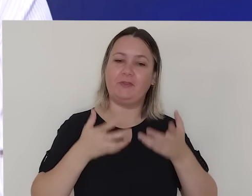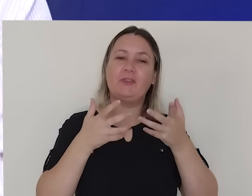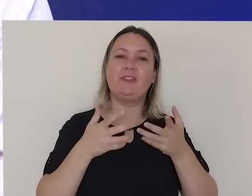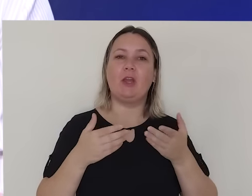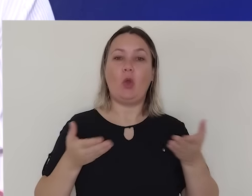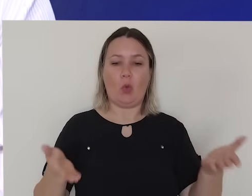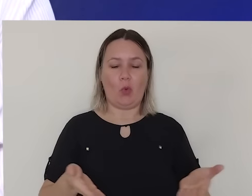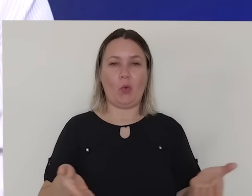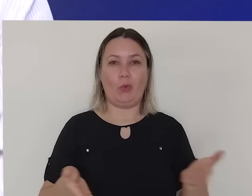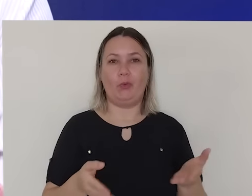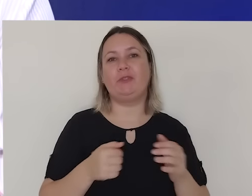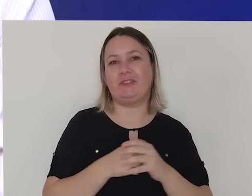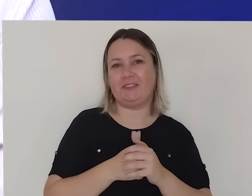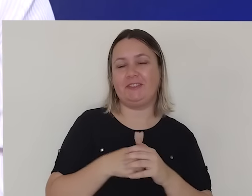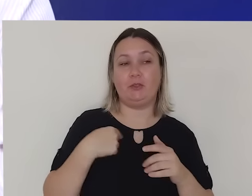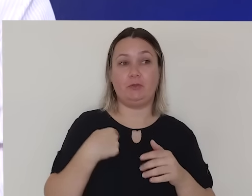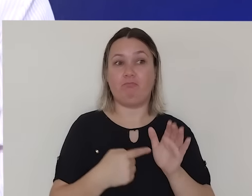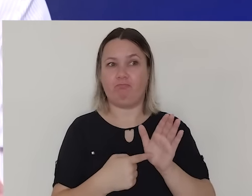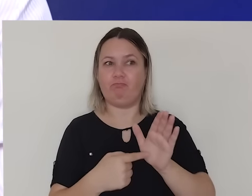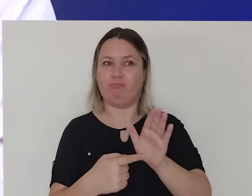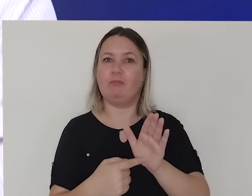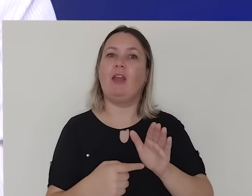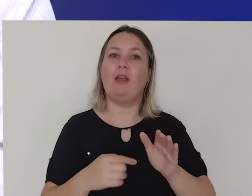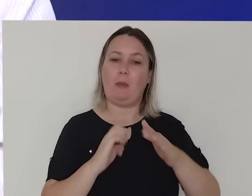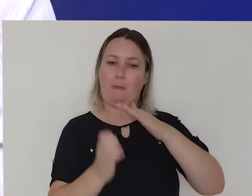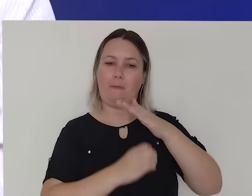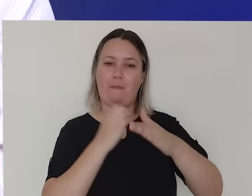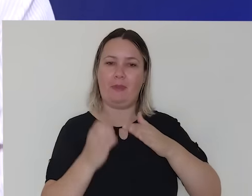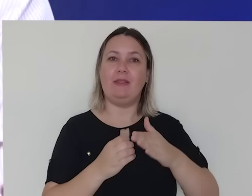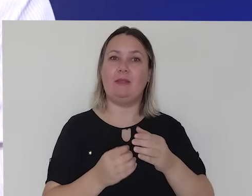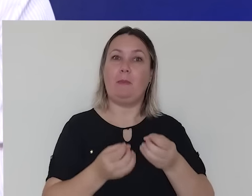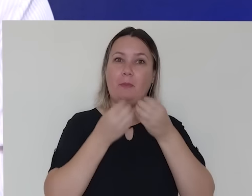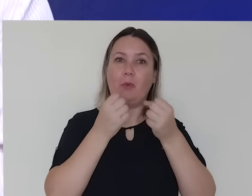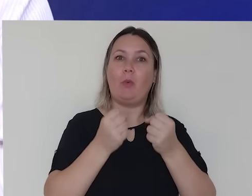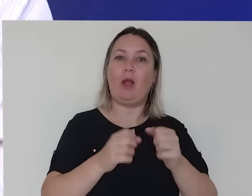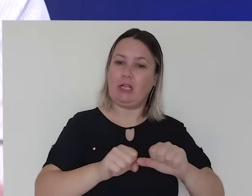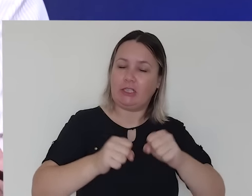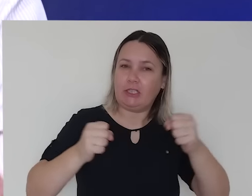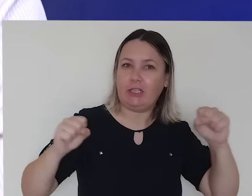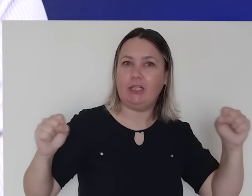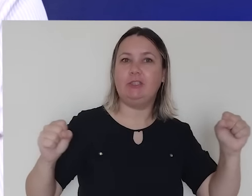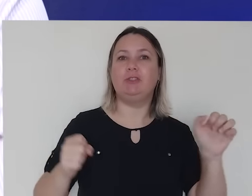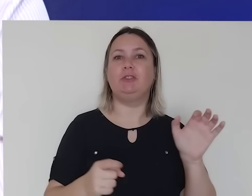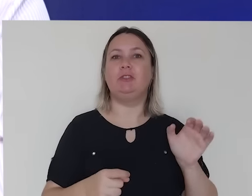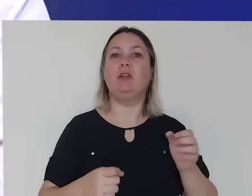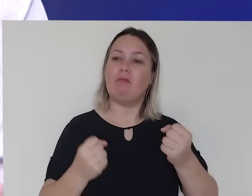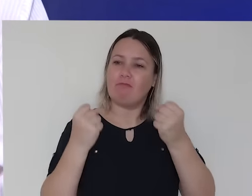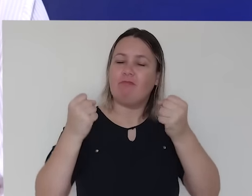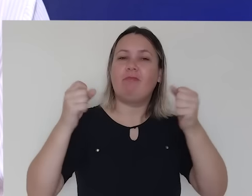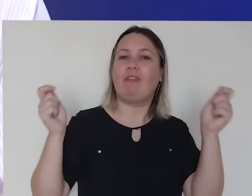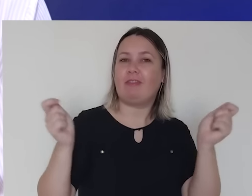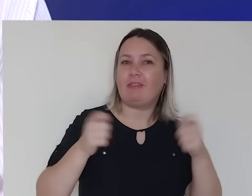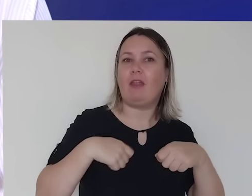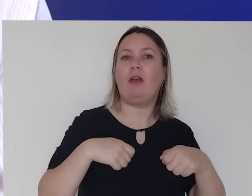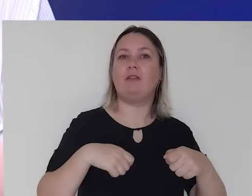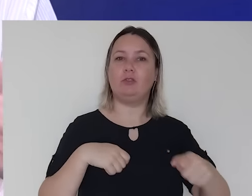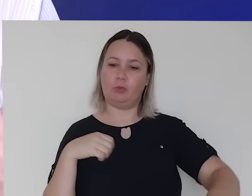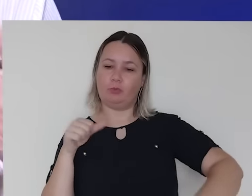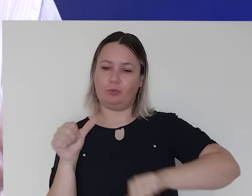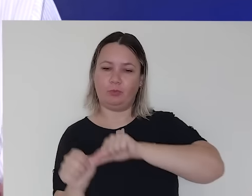de que somente grandes empresas possam né consigam fortalecer esse movimento da cadeia de valor